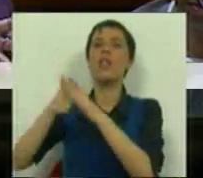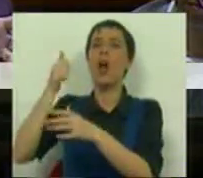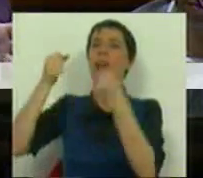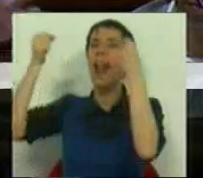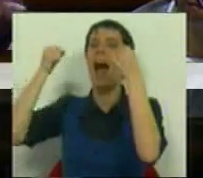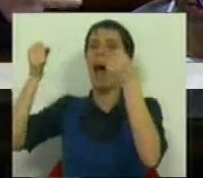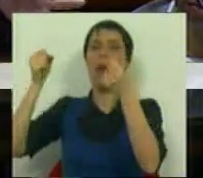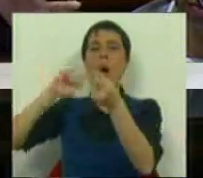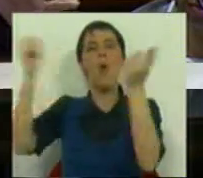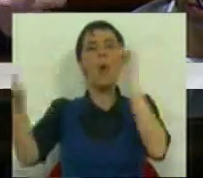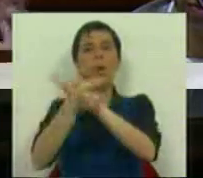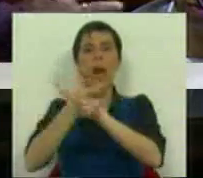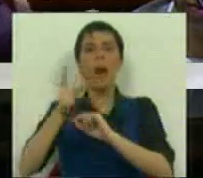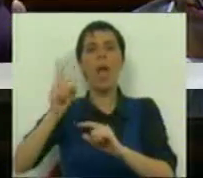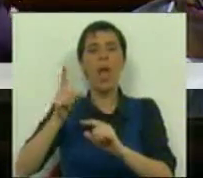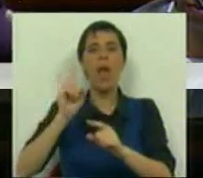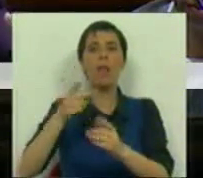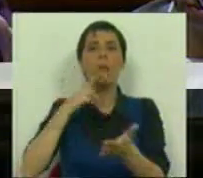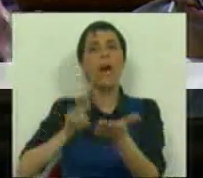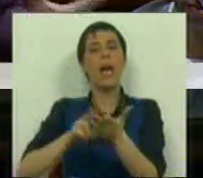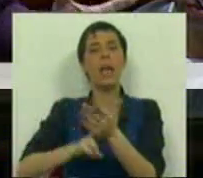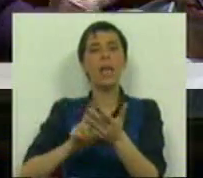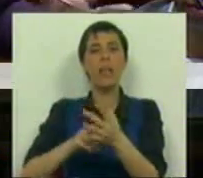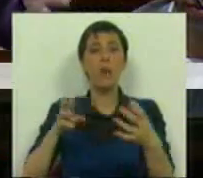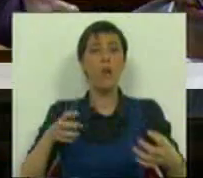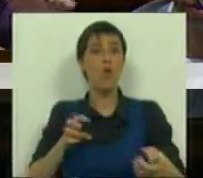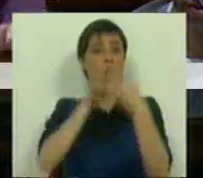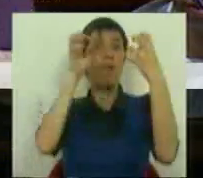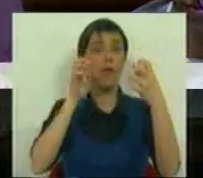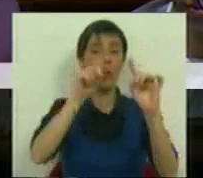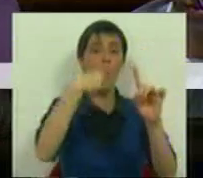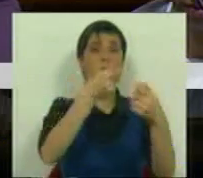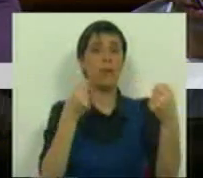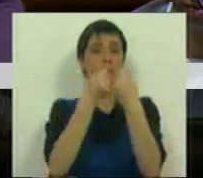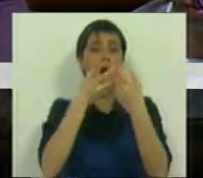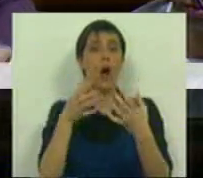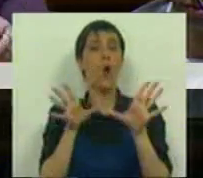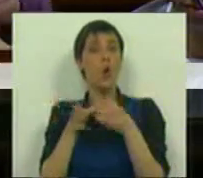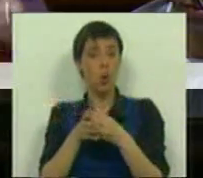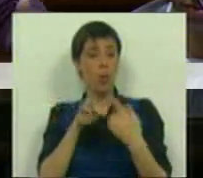seu clube do que propriamente daquela que é a sua realidade, que é o confronto com as claques dos